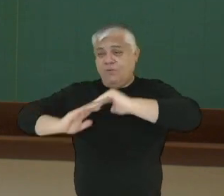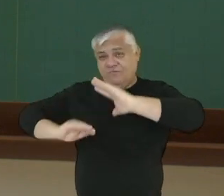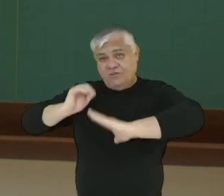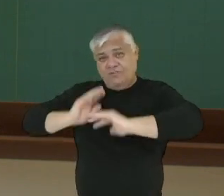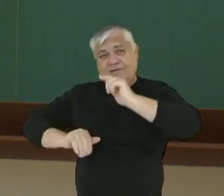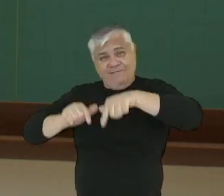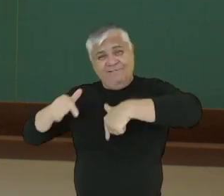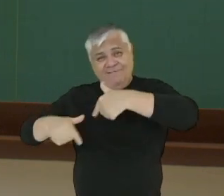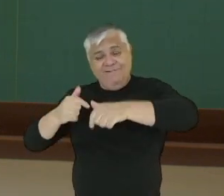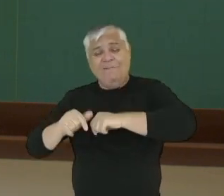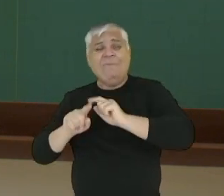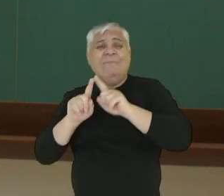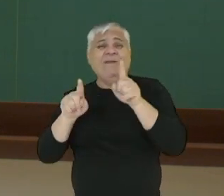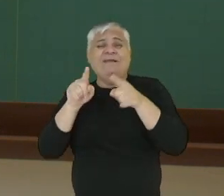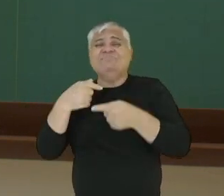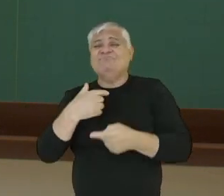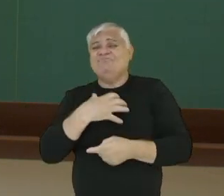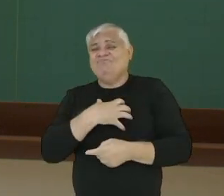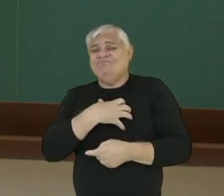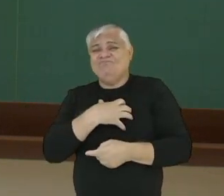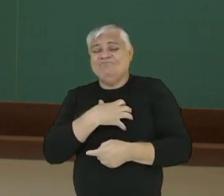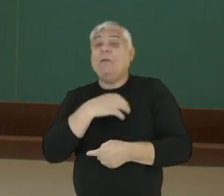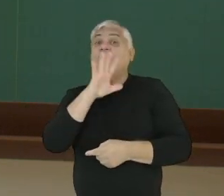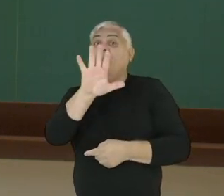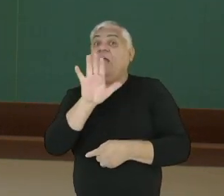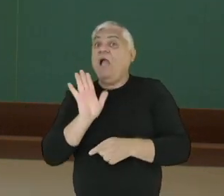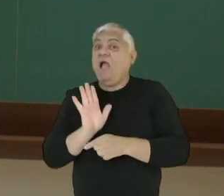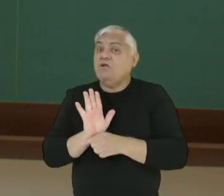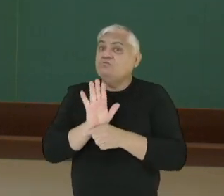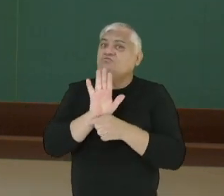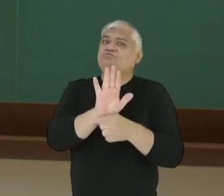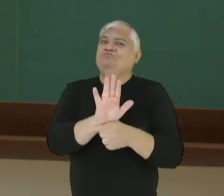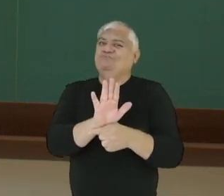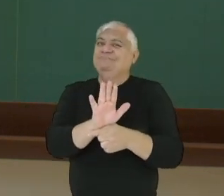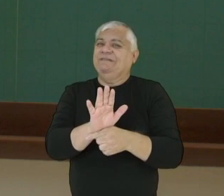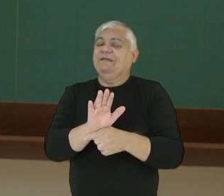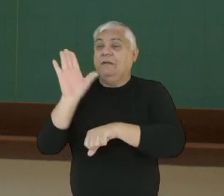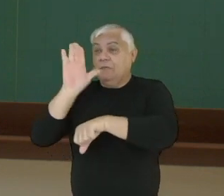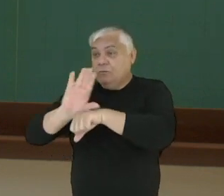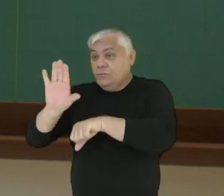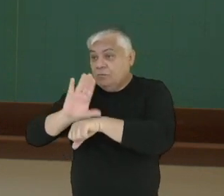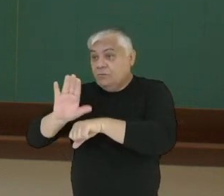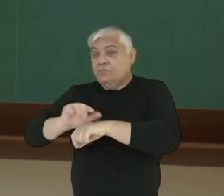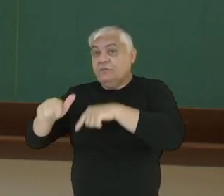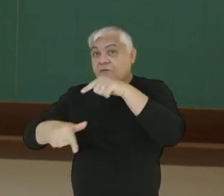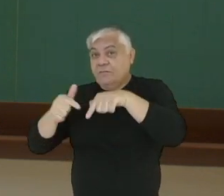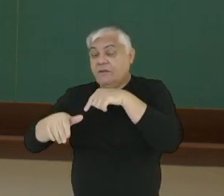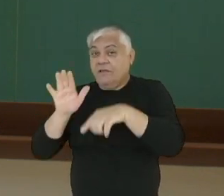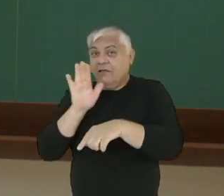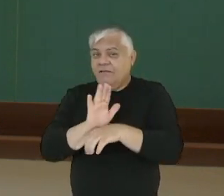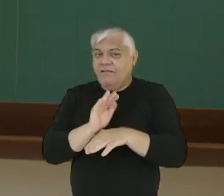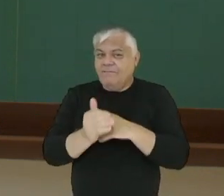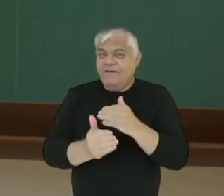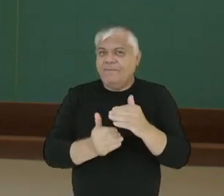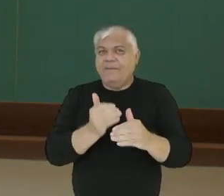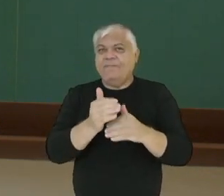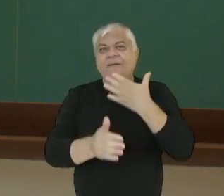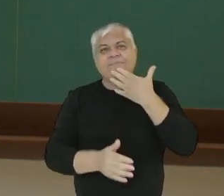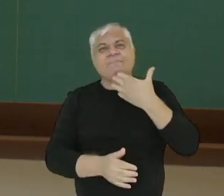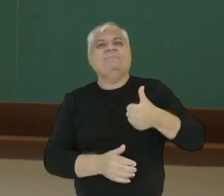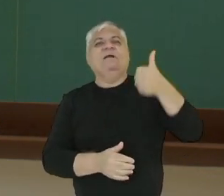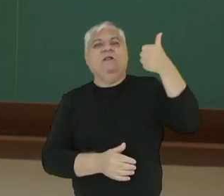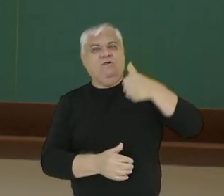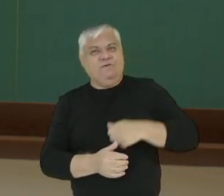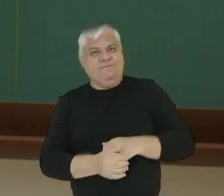que você quer exercer, mas esse curso pode vir a te proporcionar conseguir coisas melhores. Então, é interessante você